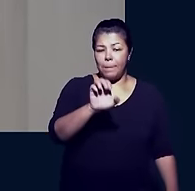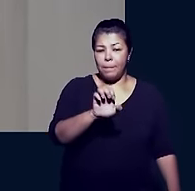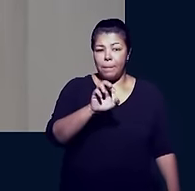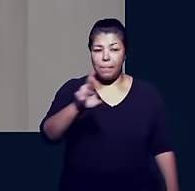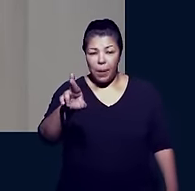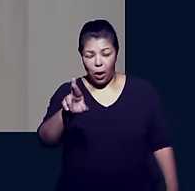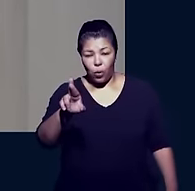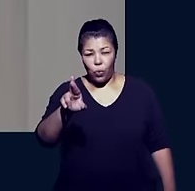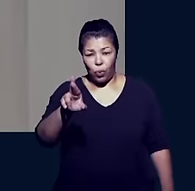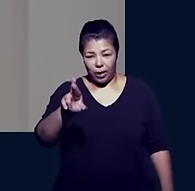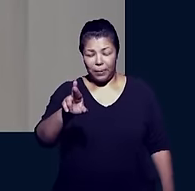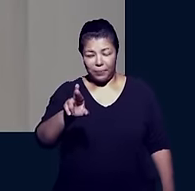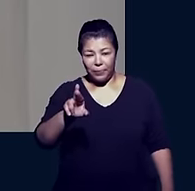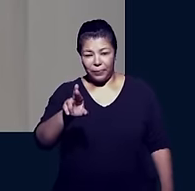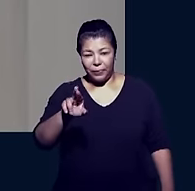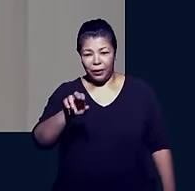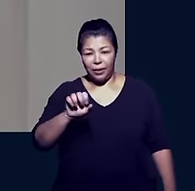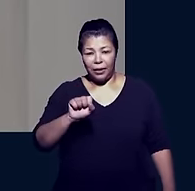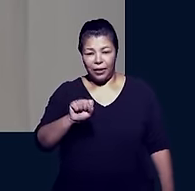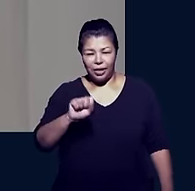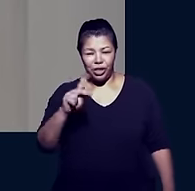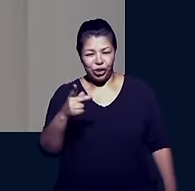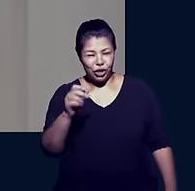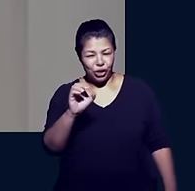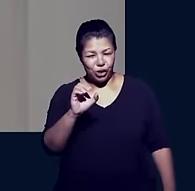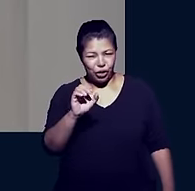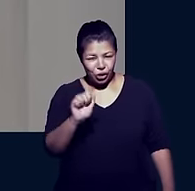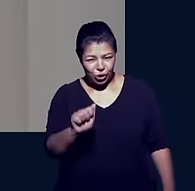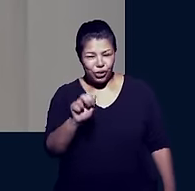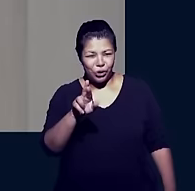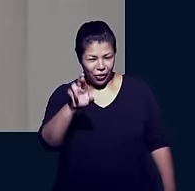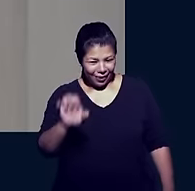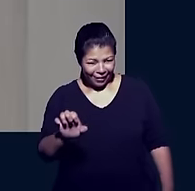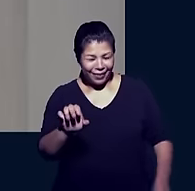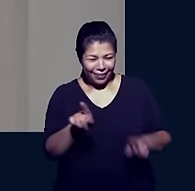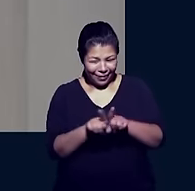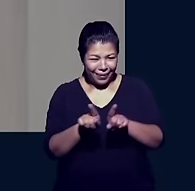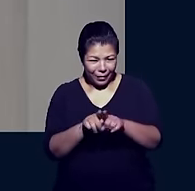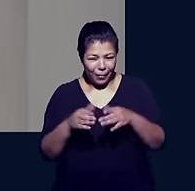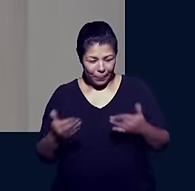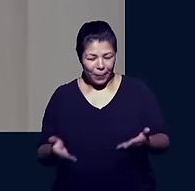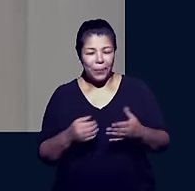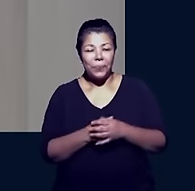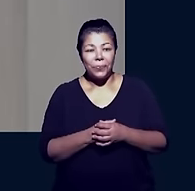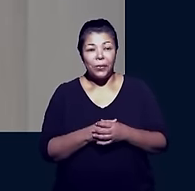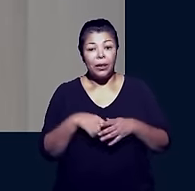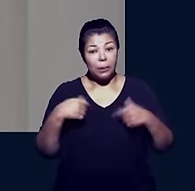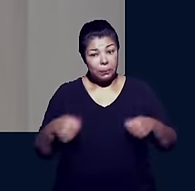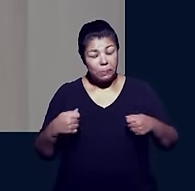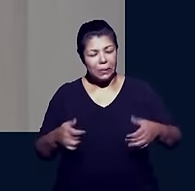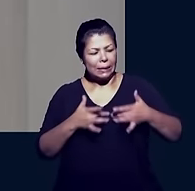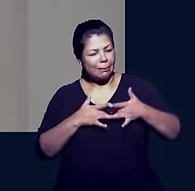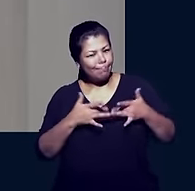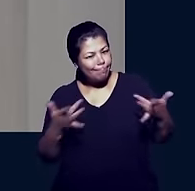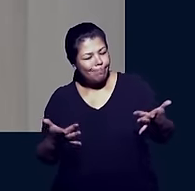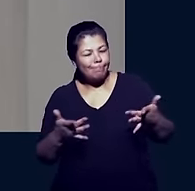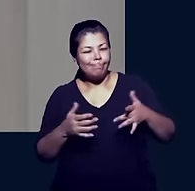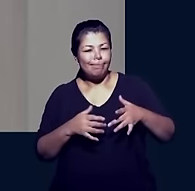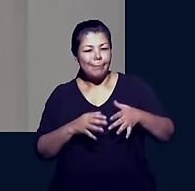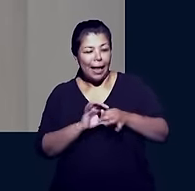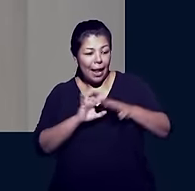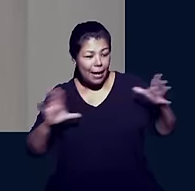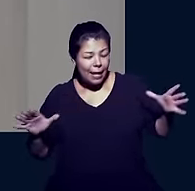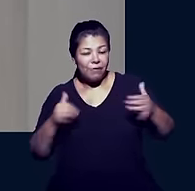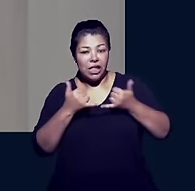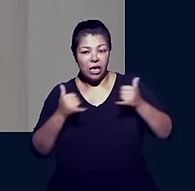junto com nesse movimento de Near shoring com e e disponibilidade de energia então queria ouvir um pouquinho da sua da sua